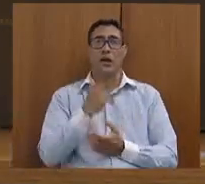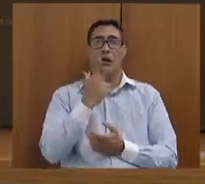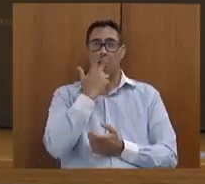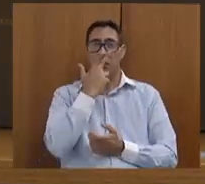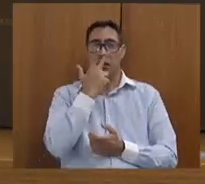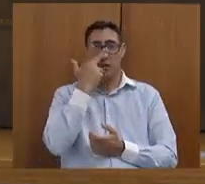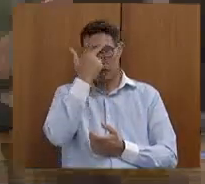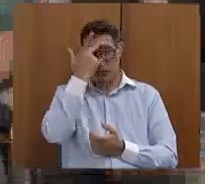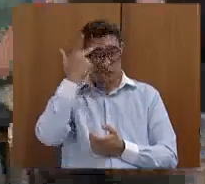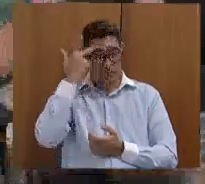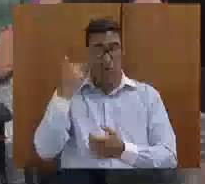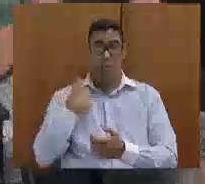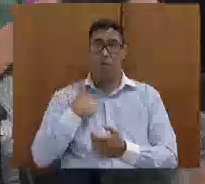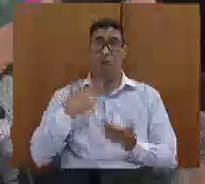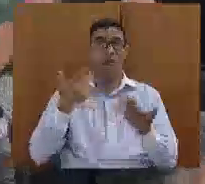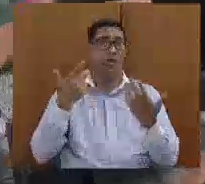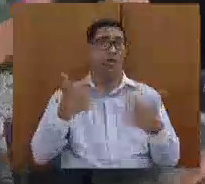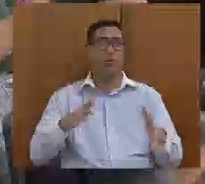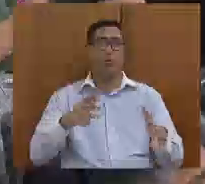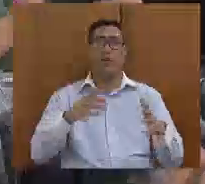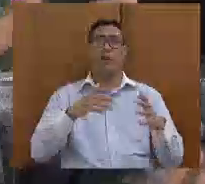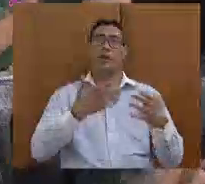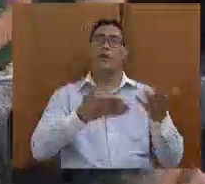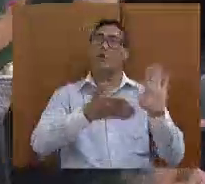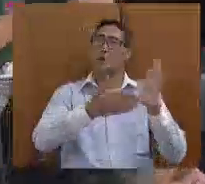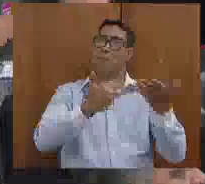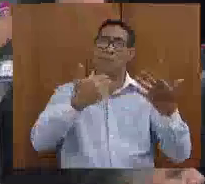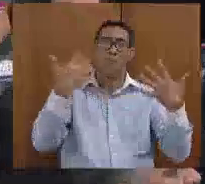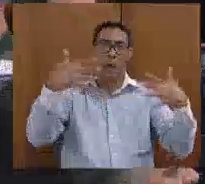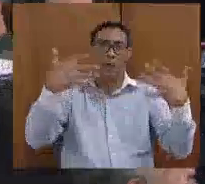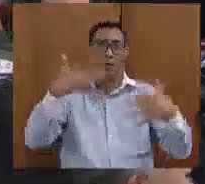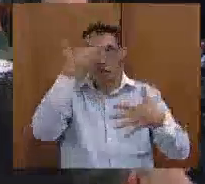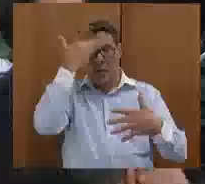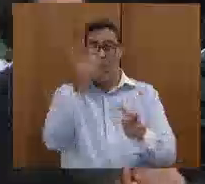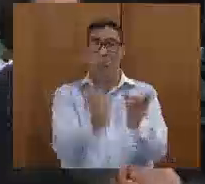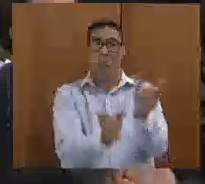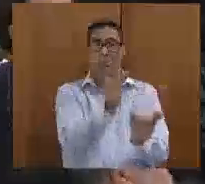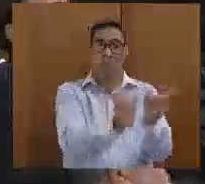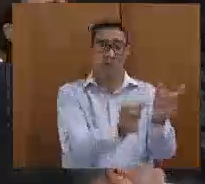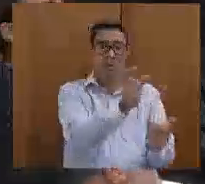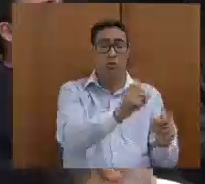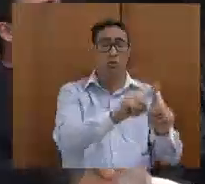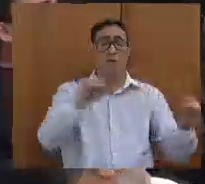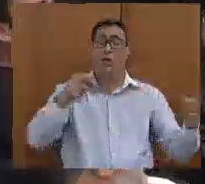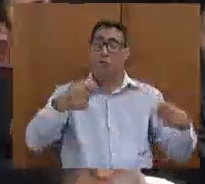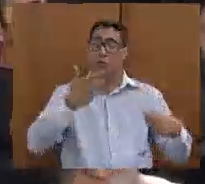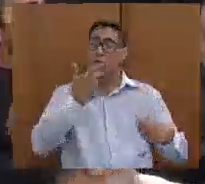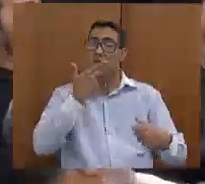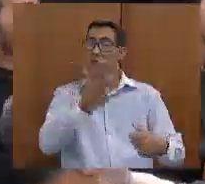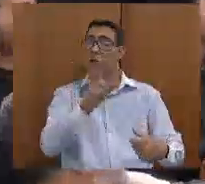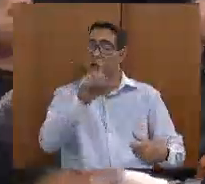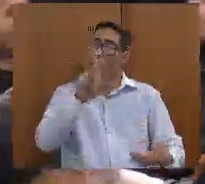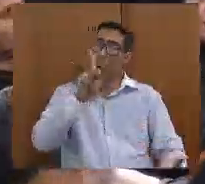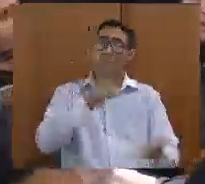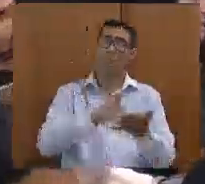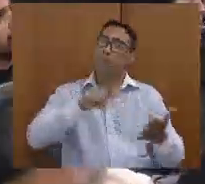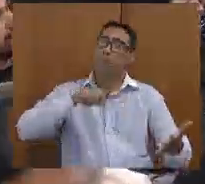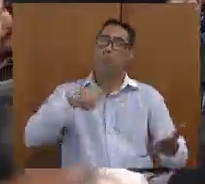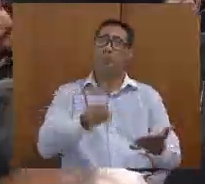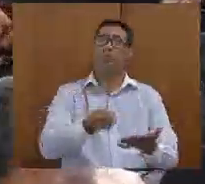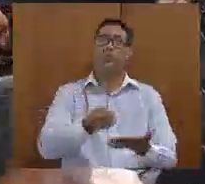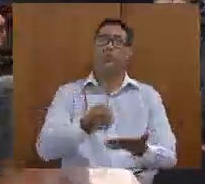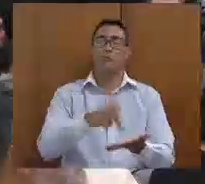gosta de que a gente homenageia as outras pessoas mas a gente tem que falar realmente o que é verdade e